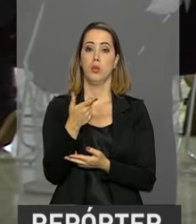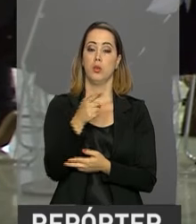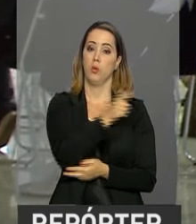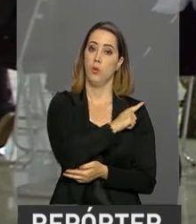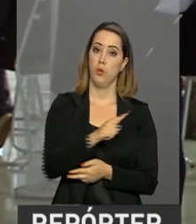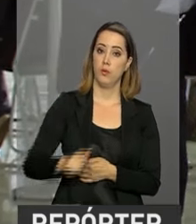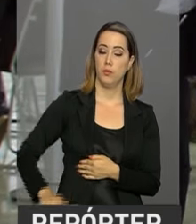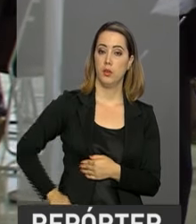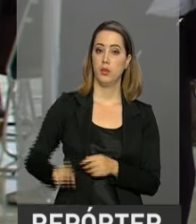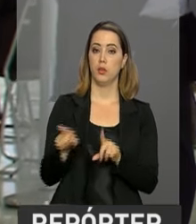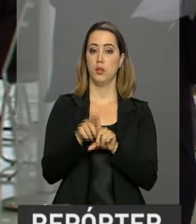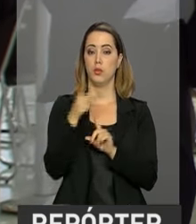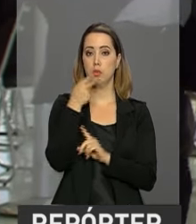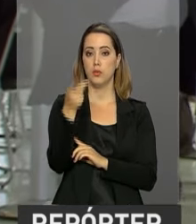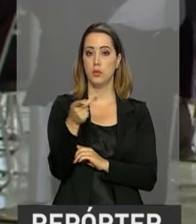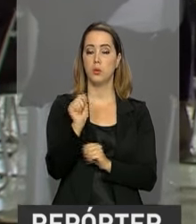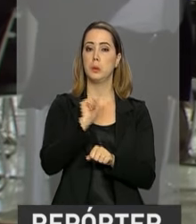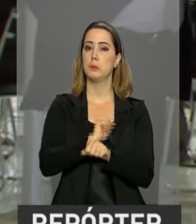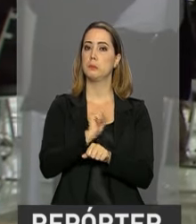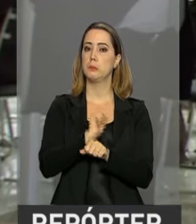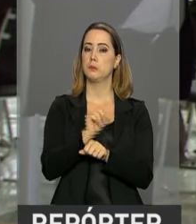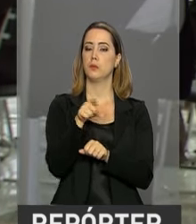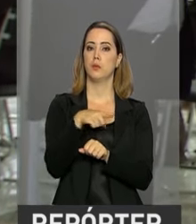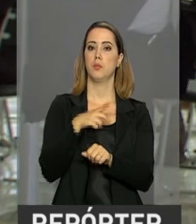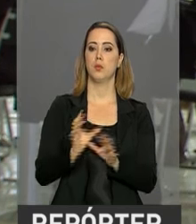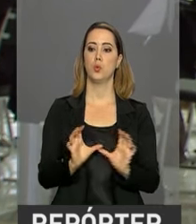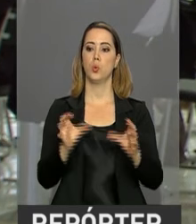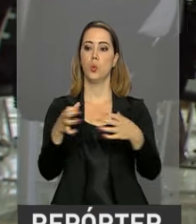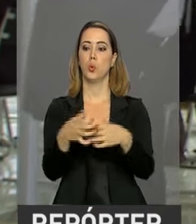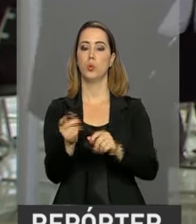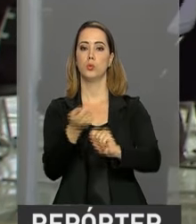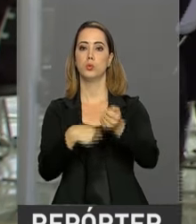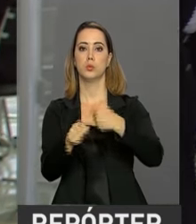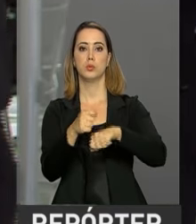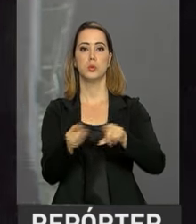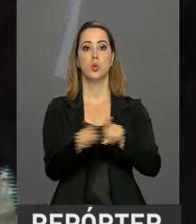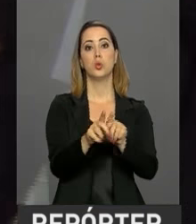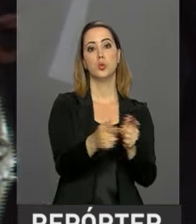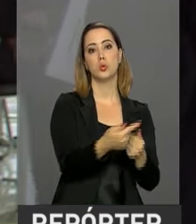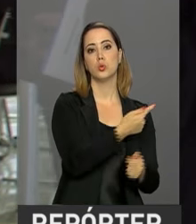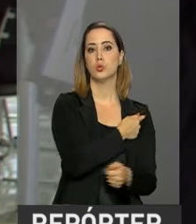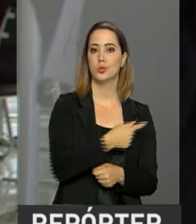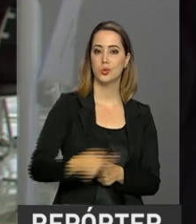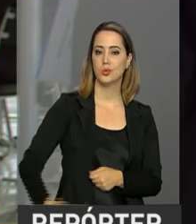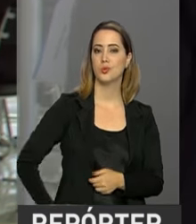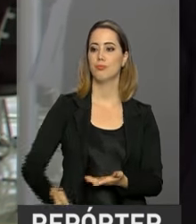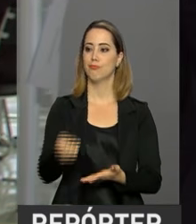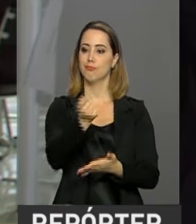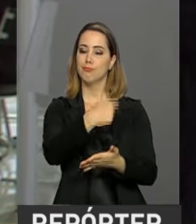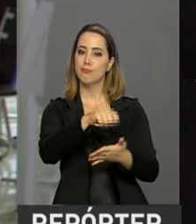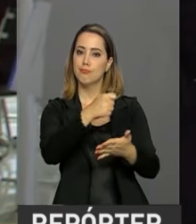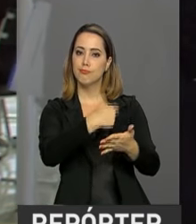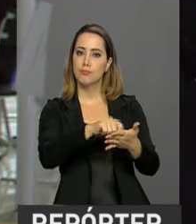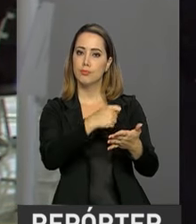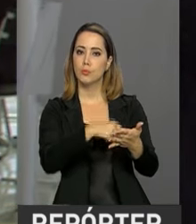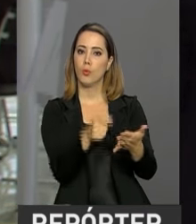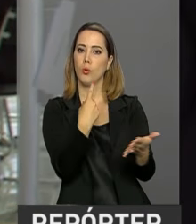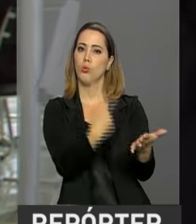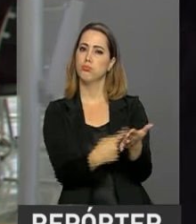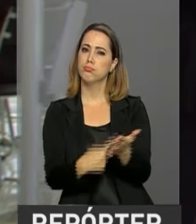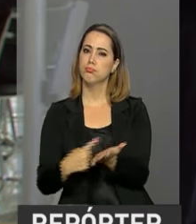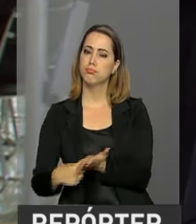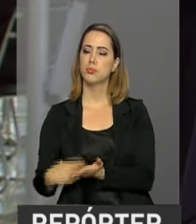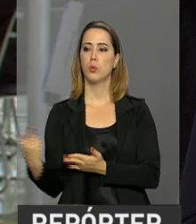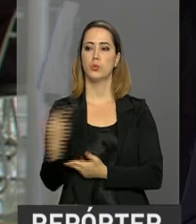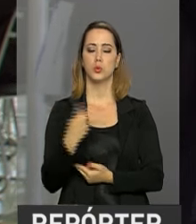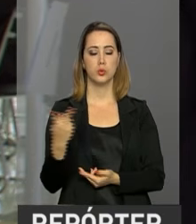a a pausa foi para que a equipe econômica do governo temer e os governadores redigisse um documento com compromissos dos dois lados